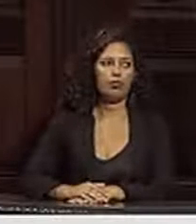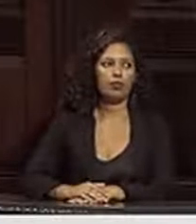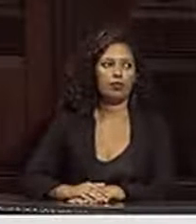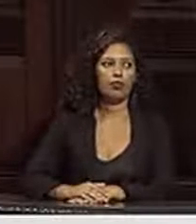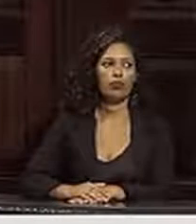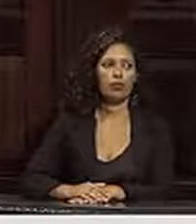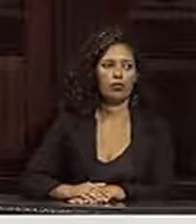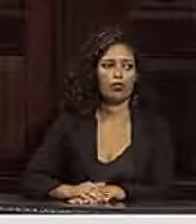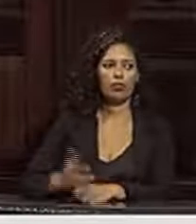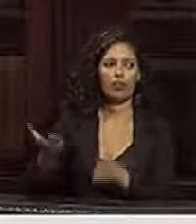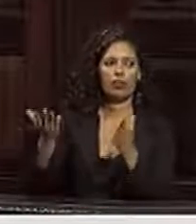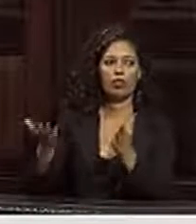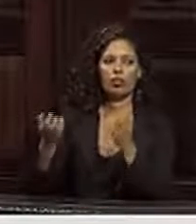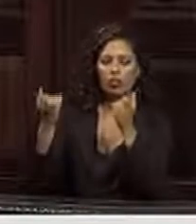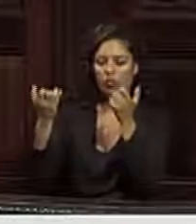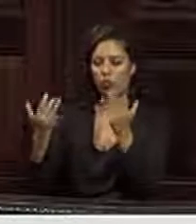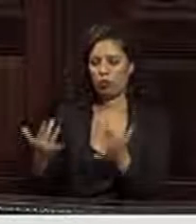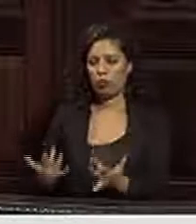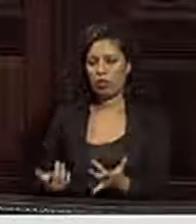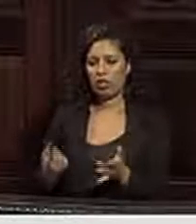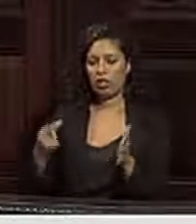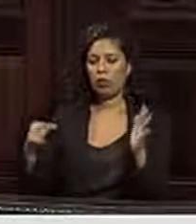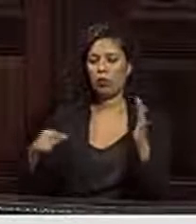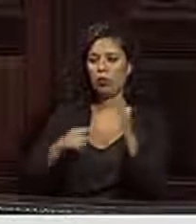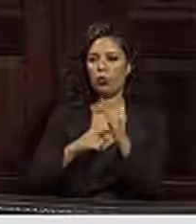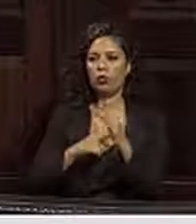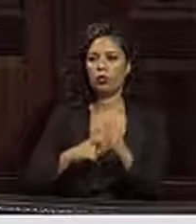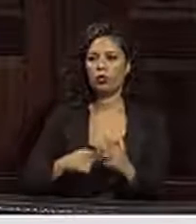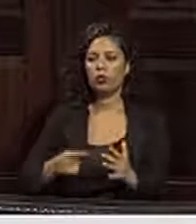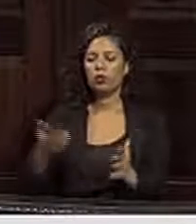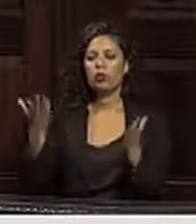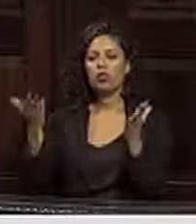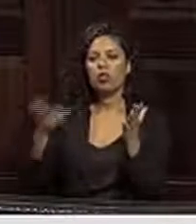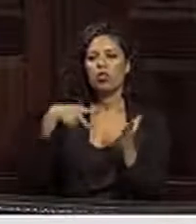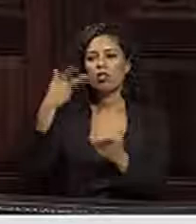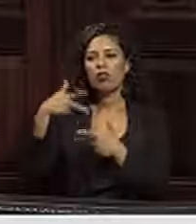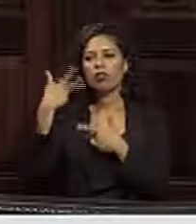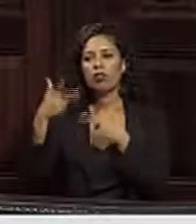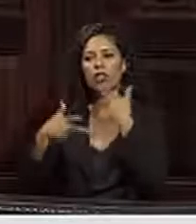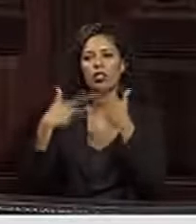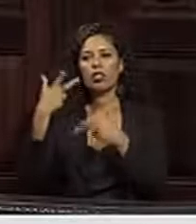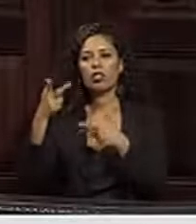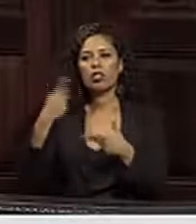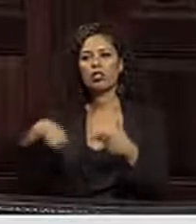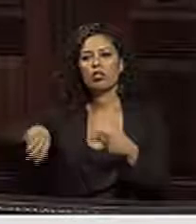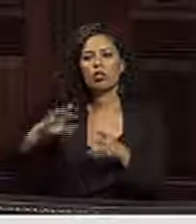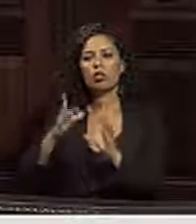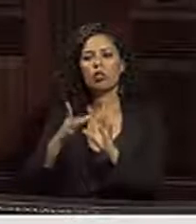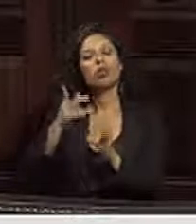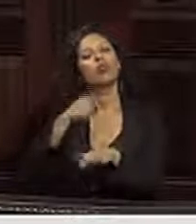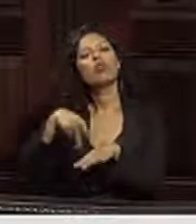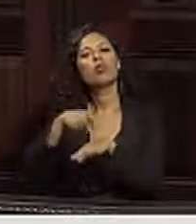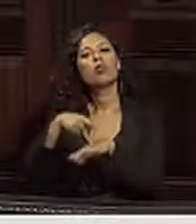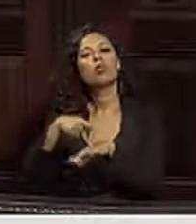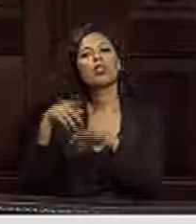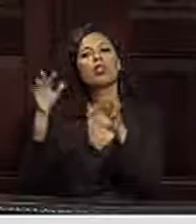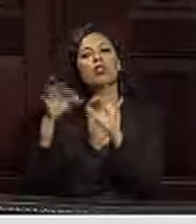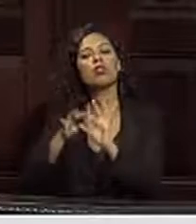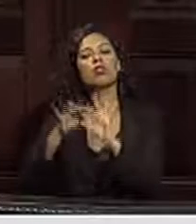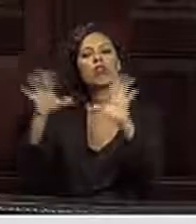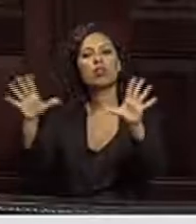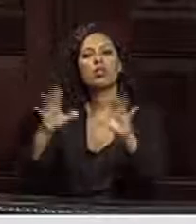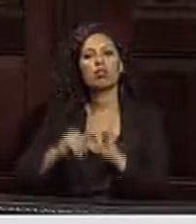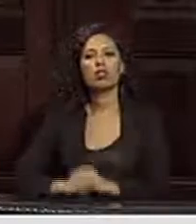queria colocar essa questão, queria dizer que nós temos que defender a democracia,